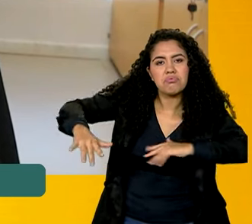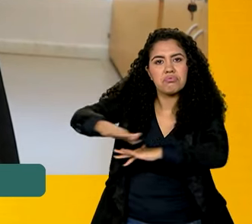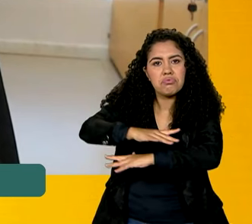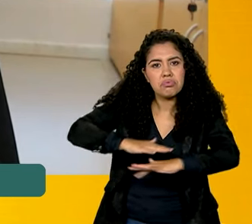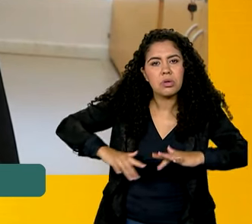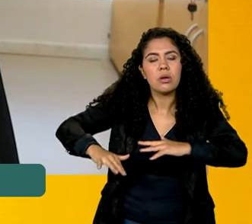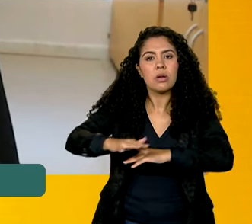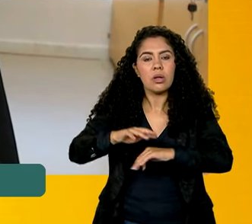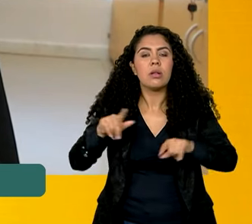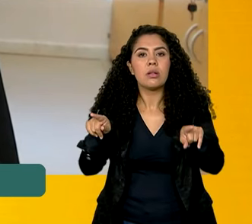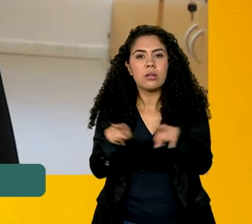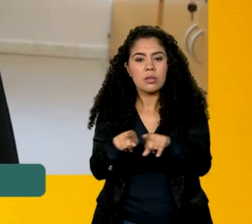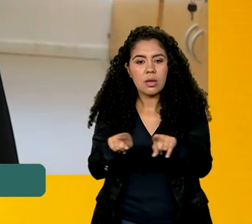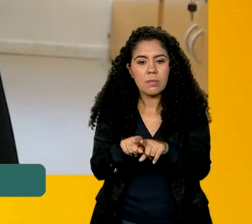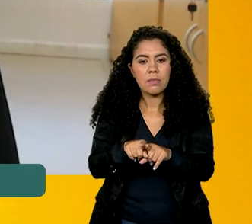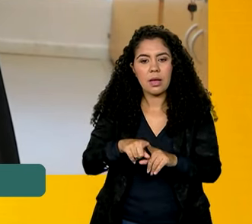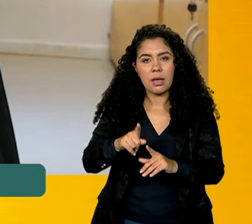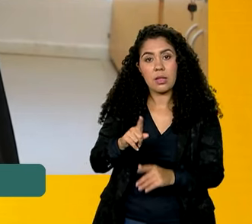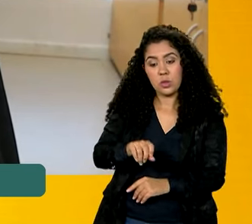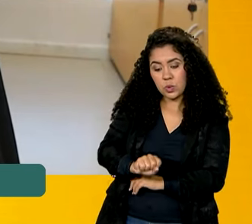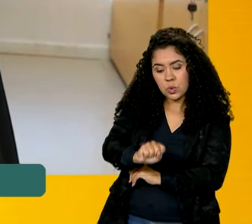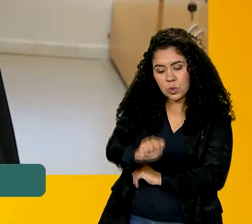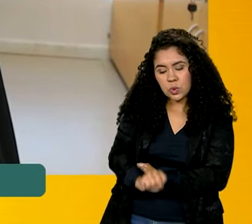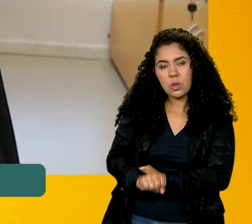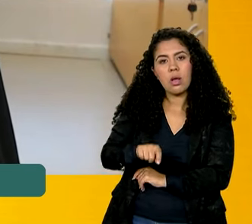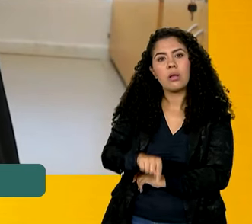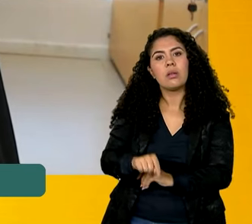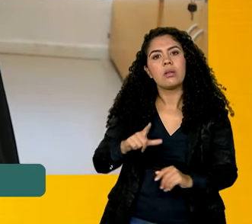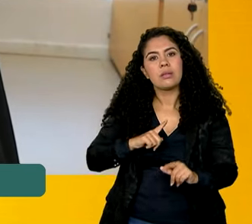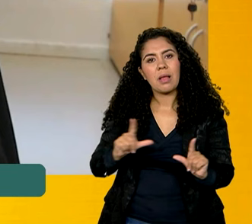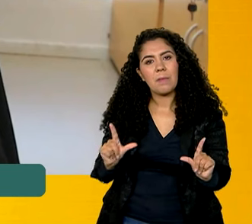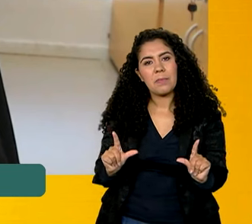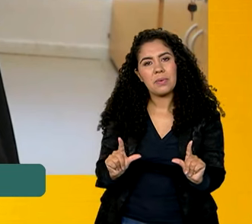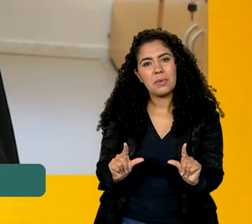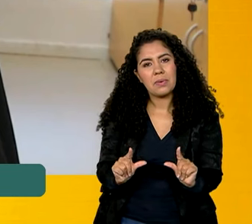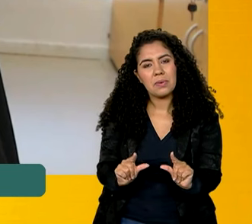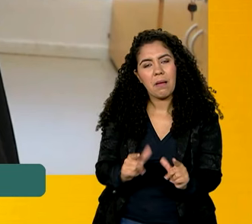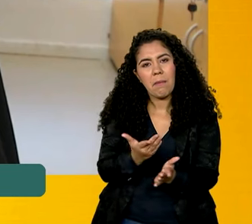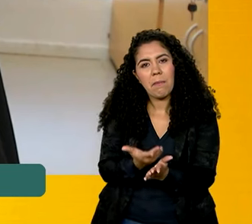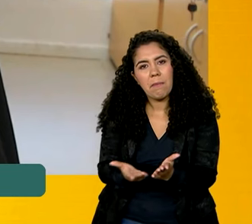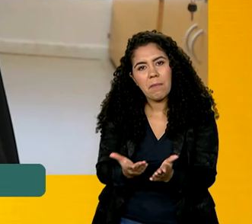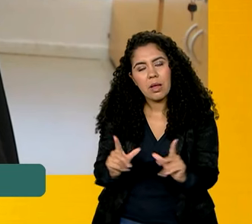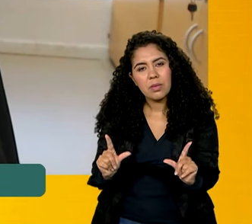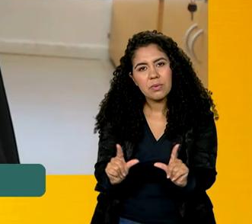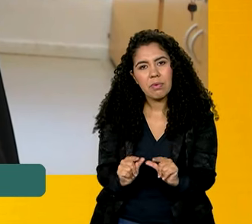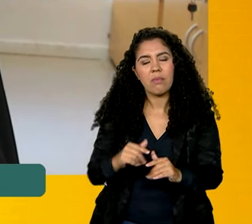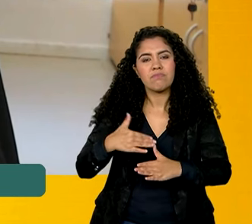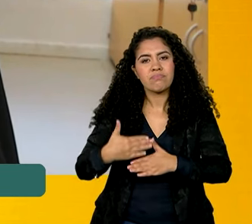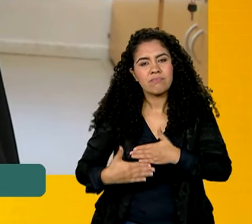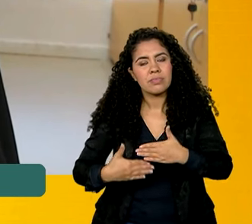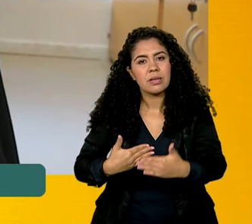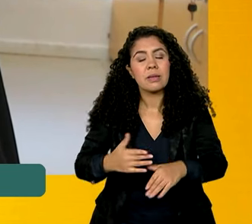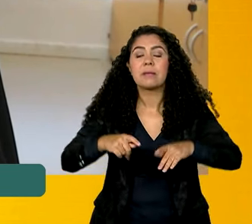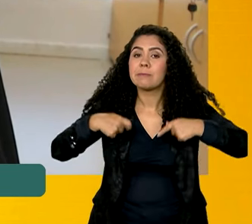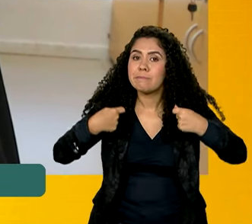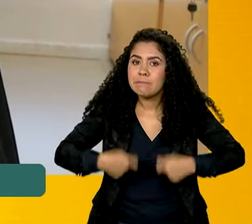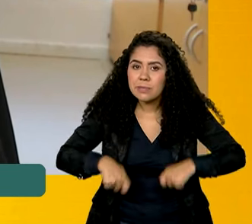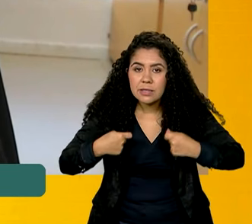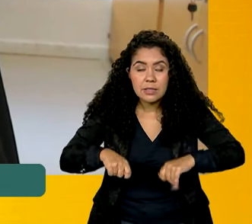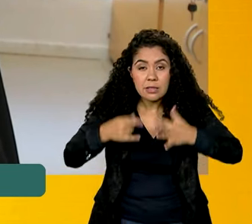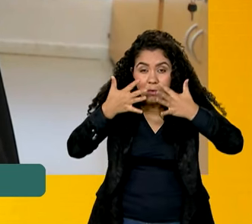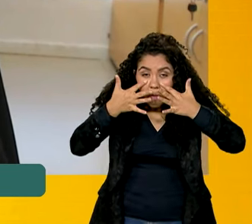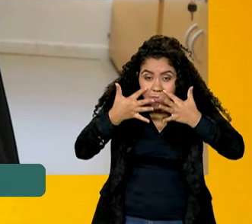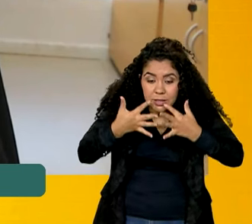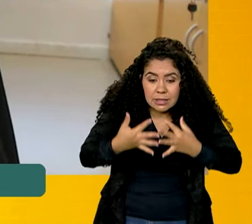região, especialmente metade sul do Rio Grande do Sul, que vem perdendo muito dinamismo ao longo do tempo e que precisa de um trabalho